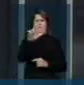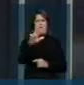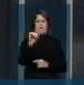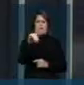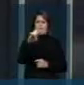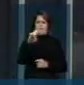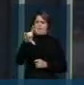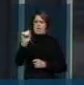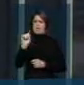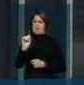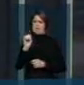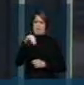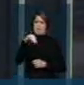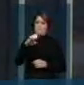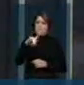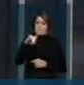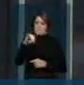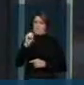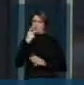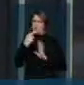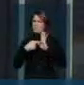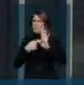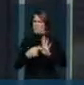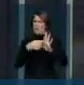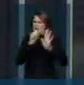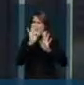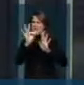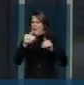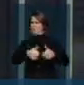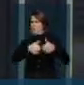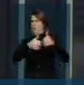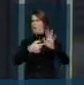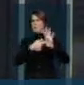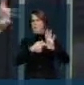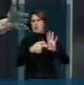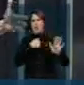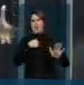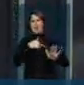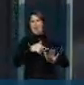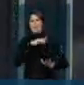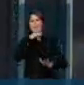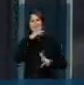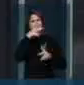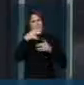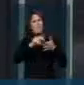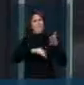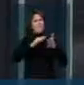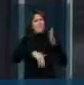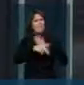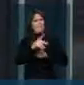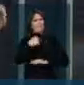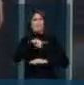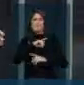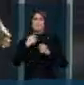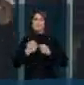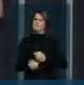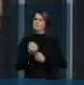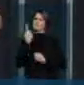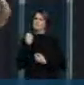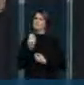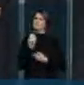O ministro Gilmar Mendes não deveria expor o Supremo Tribunal Federal numa manobra como essa, que nós devemos todos estranhar